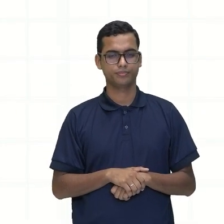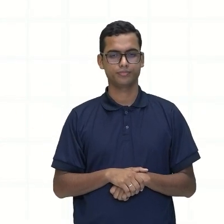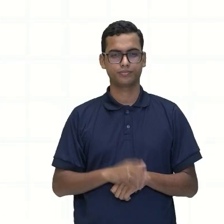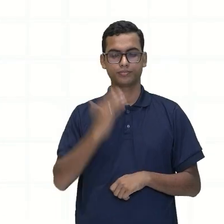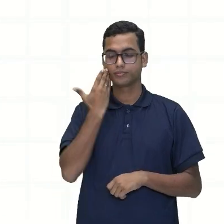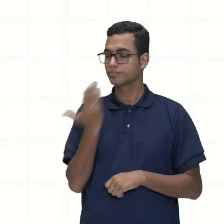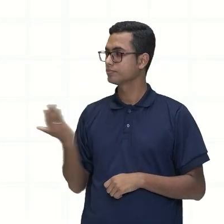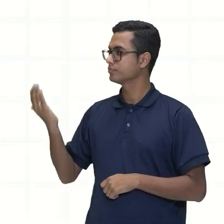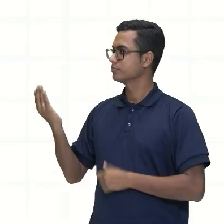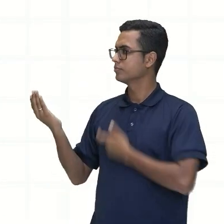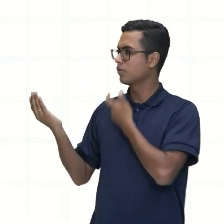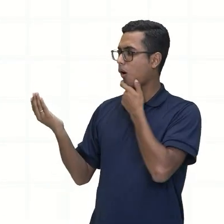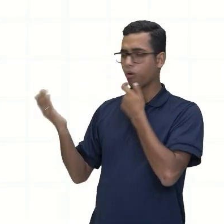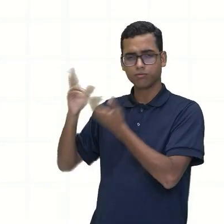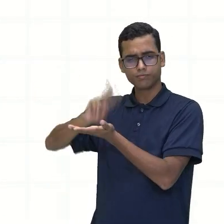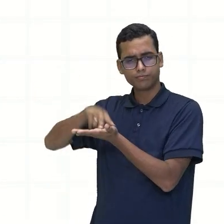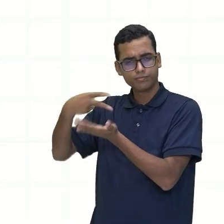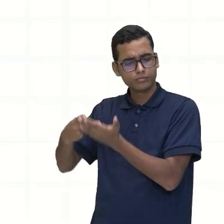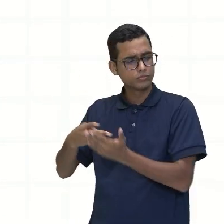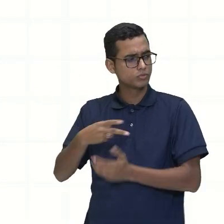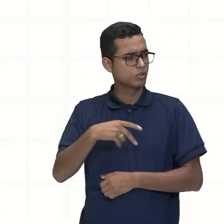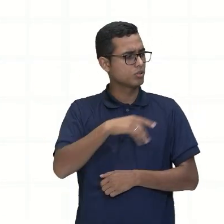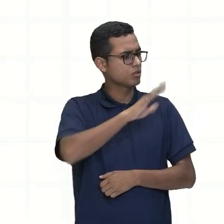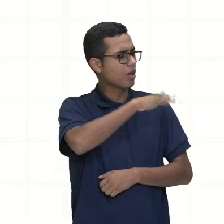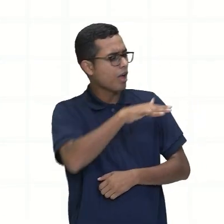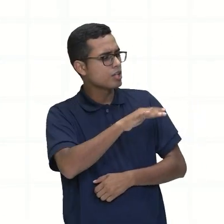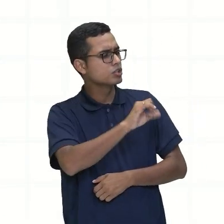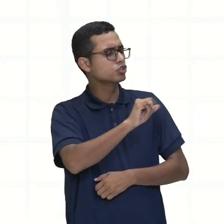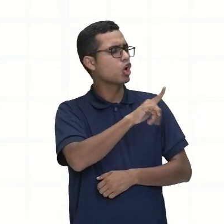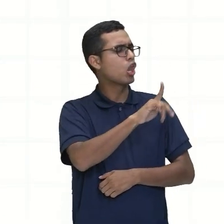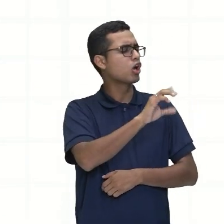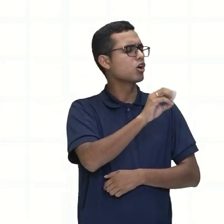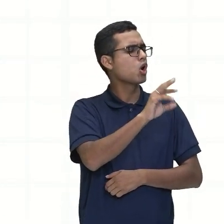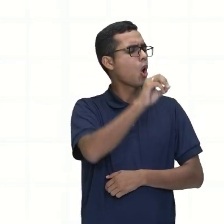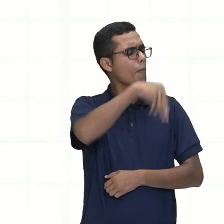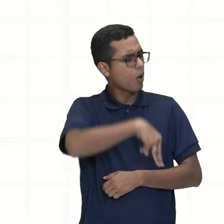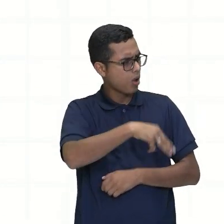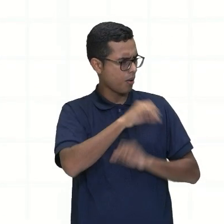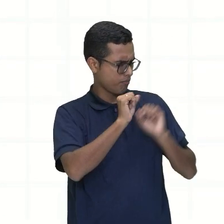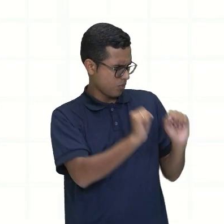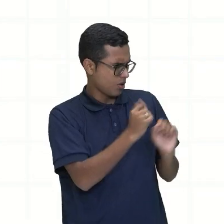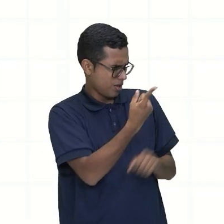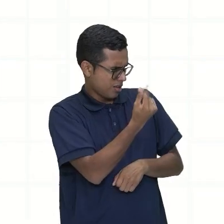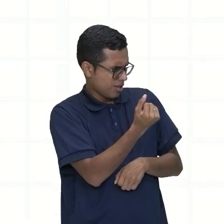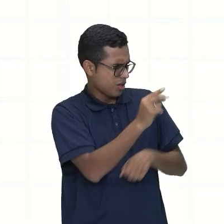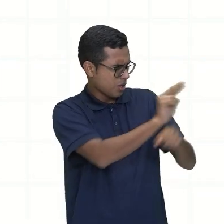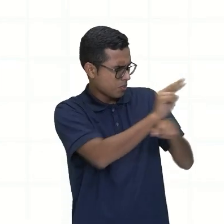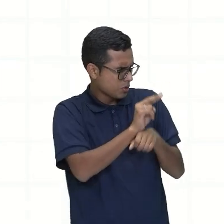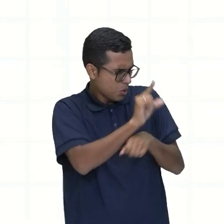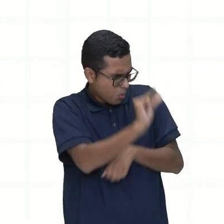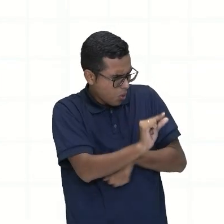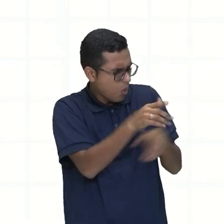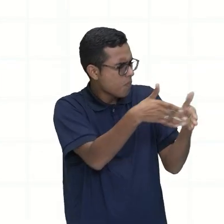me emprestar um pouco de dinheiro? Hey Solomon, Can you, pode,